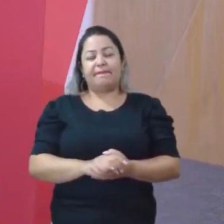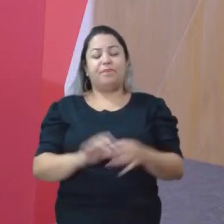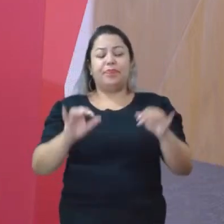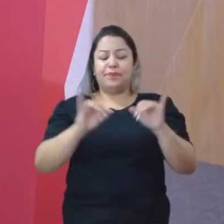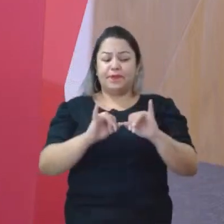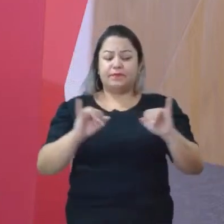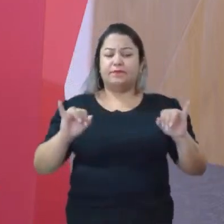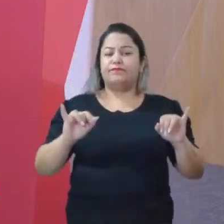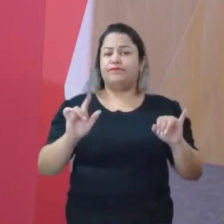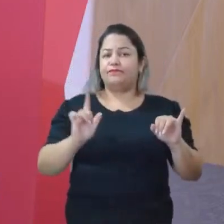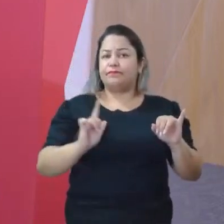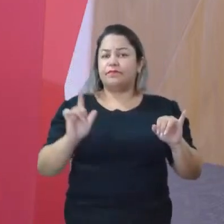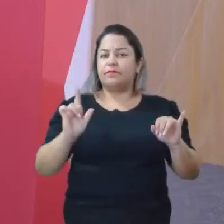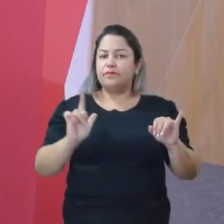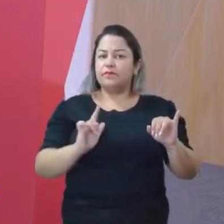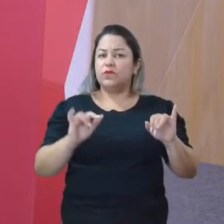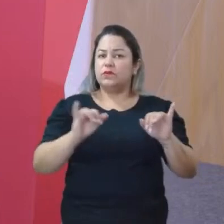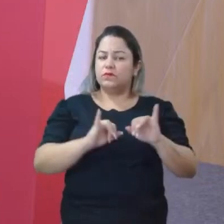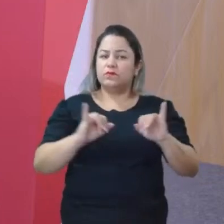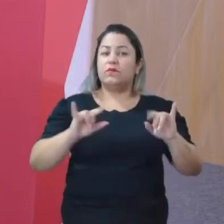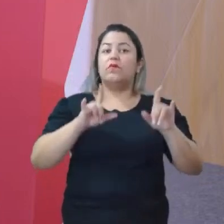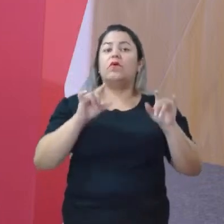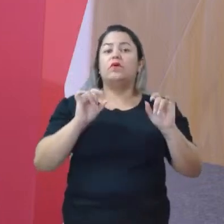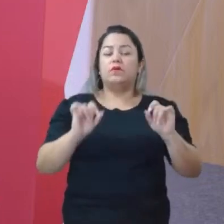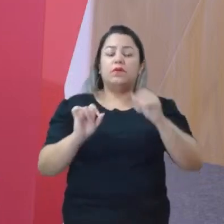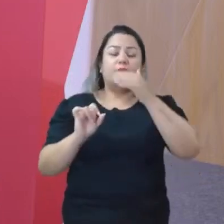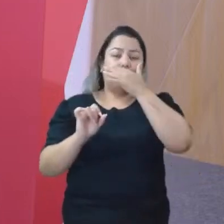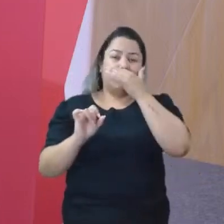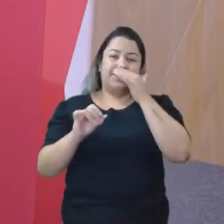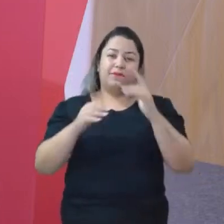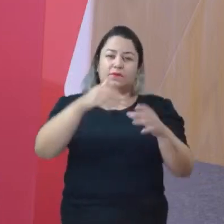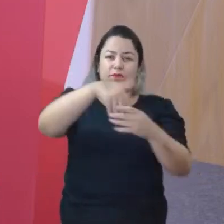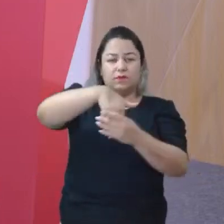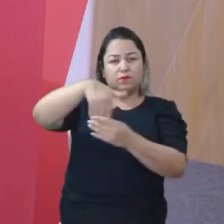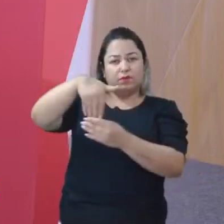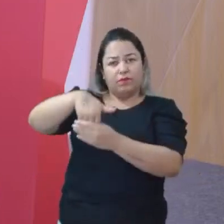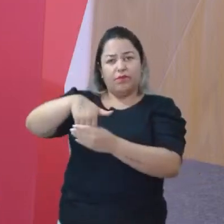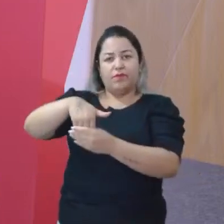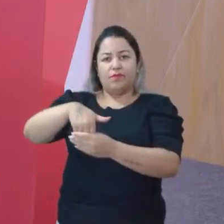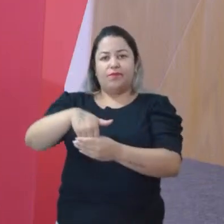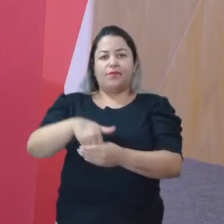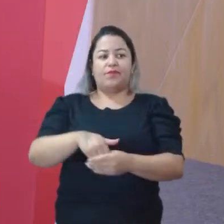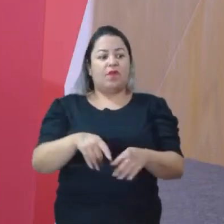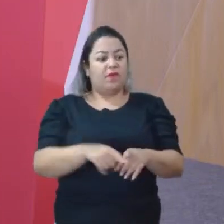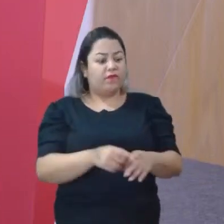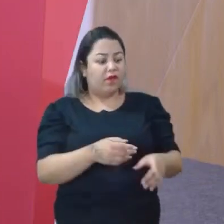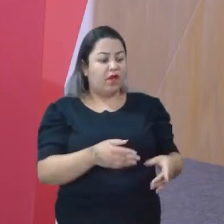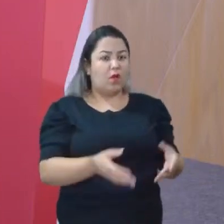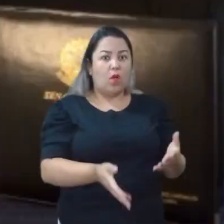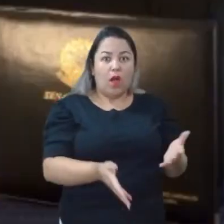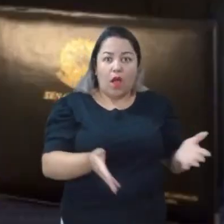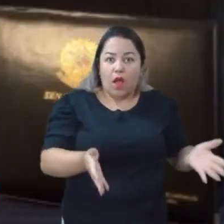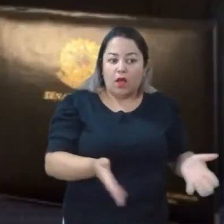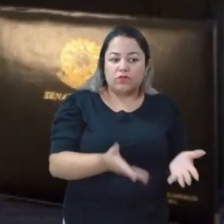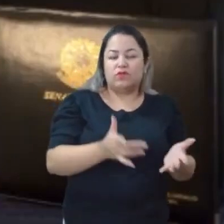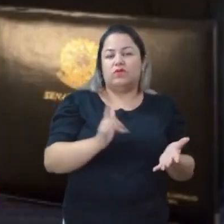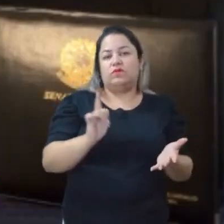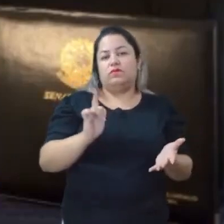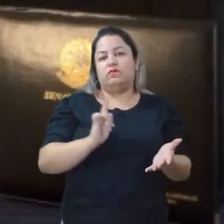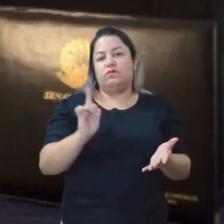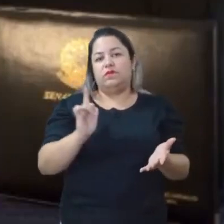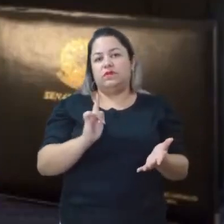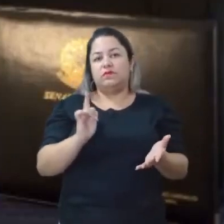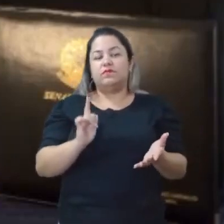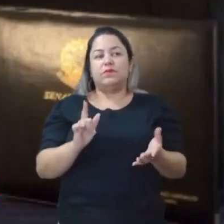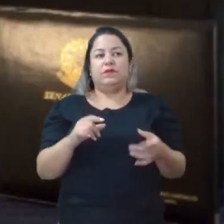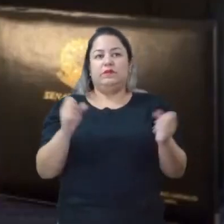notícia, quando se noticiava que as eleições estavam esquentando ou que tinha um clima mais...